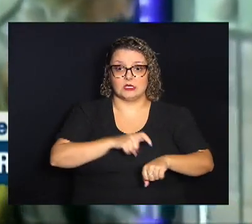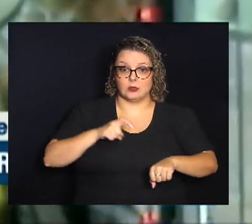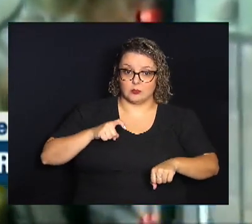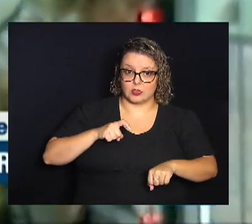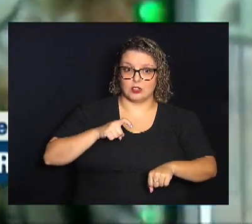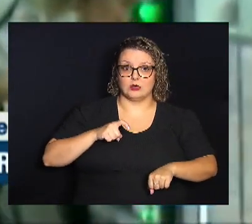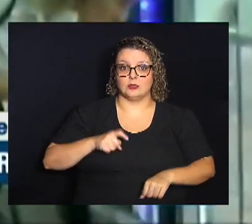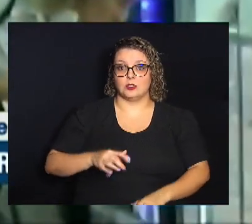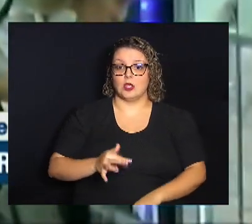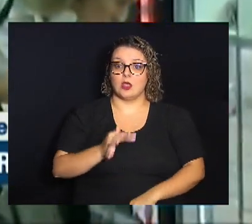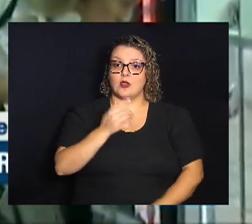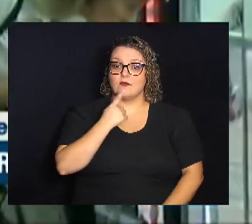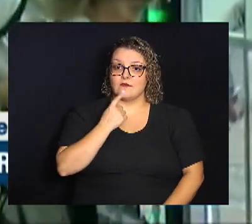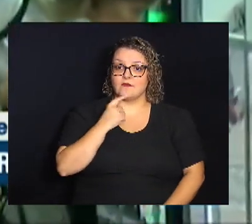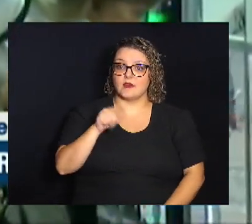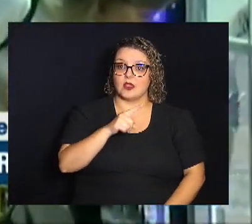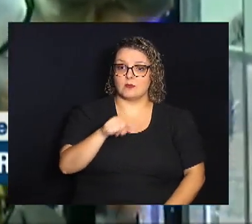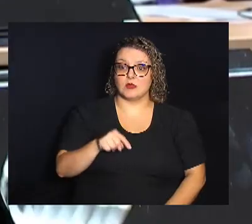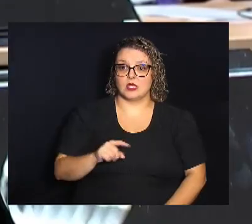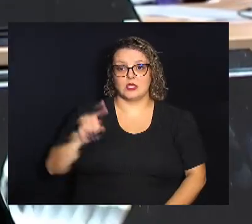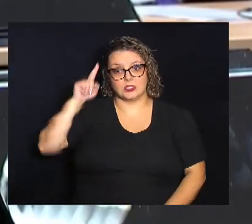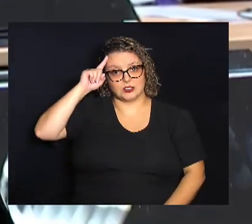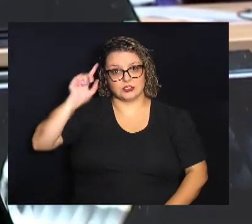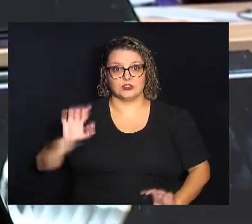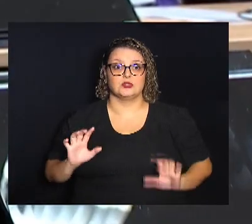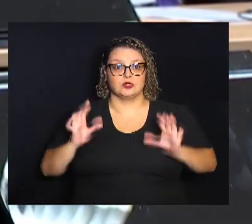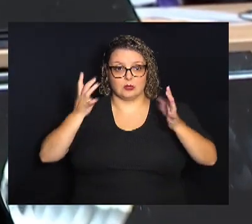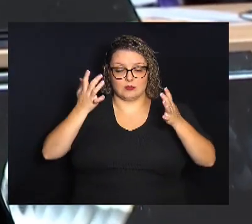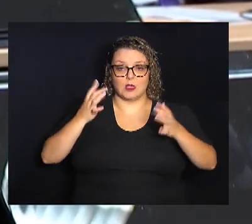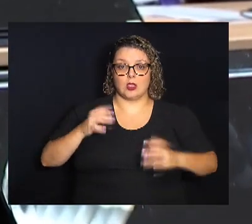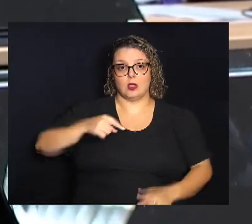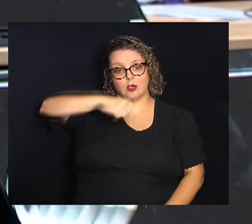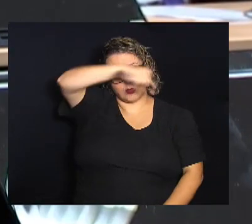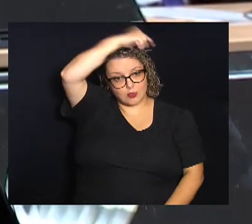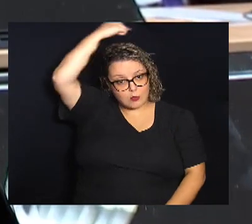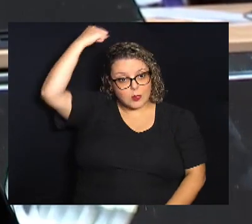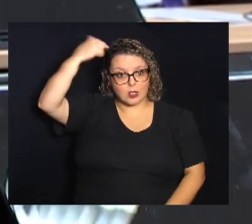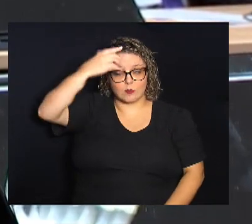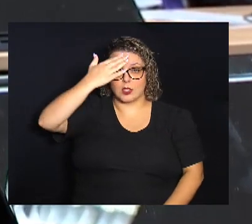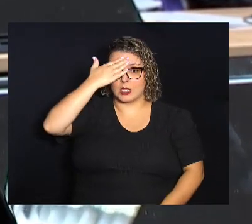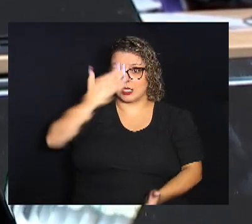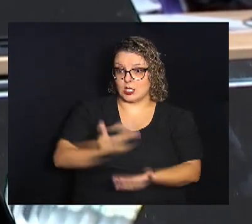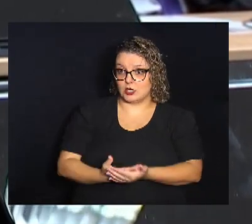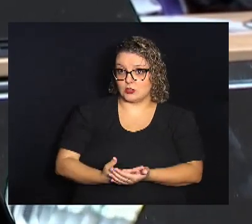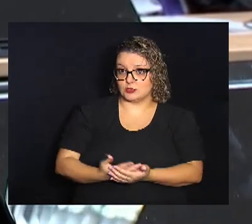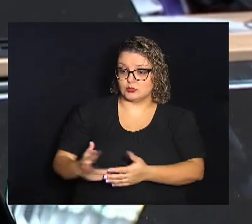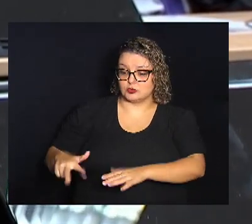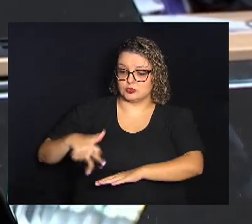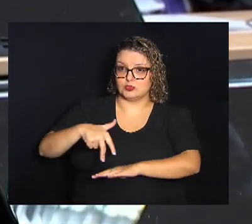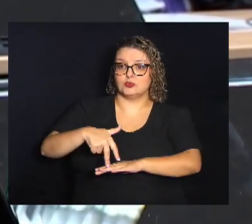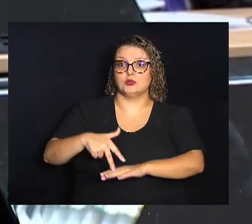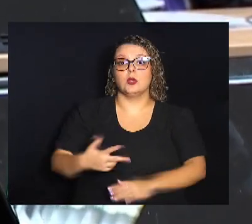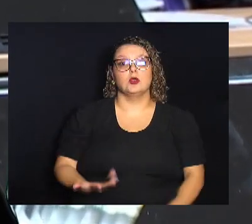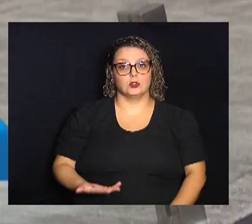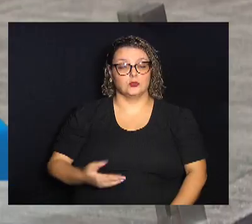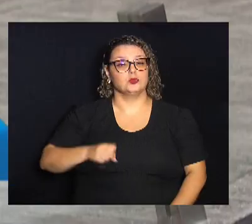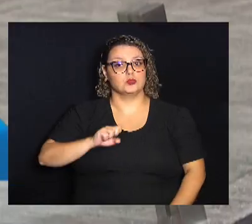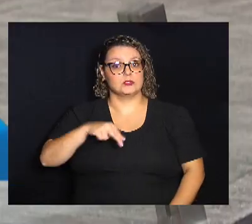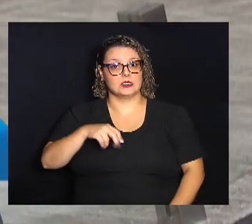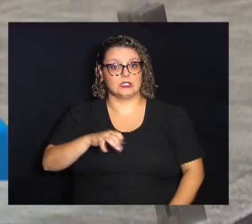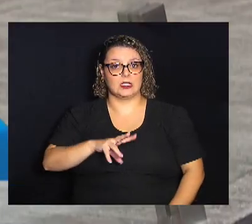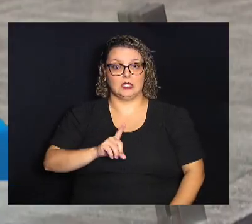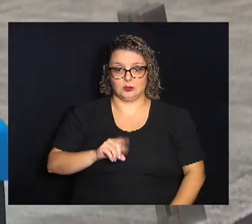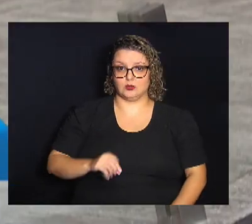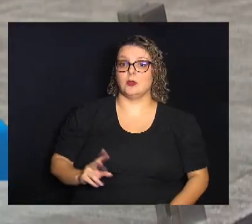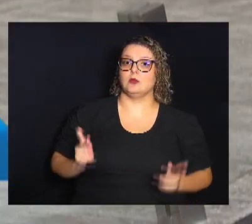durante feriados e datas comemorativas. Paulo Gaspar acredita que o posicionamento do Senado é uma vitória. É